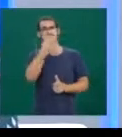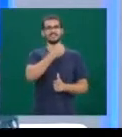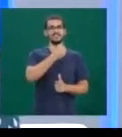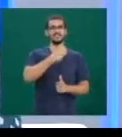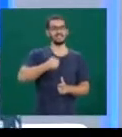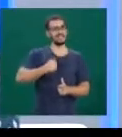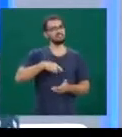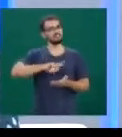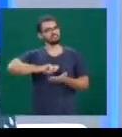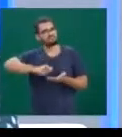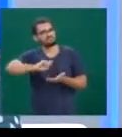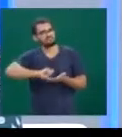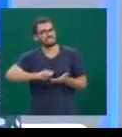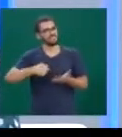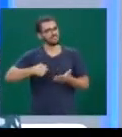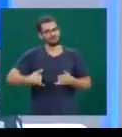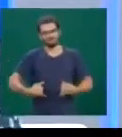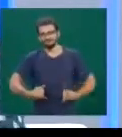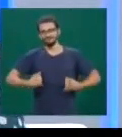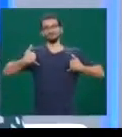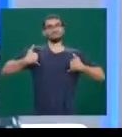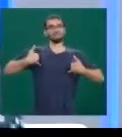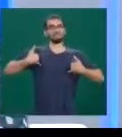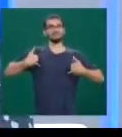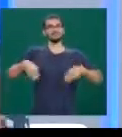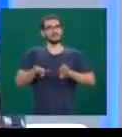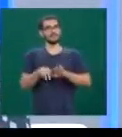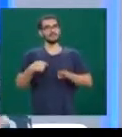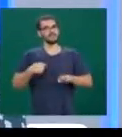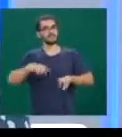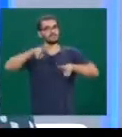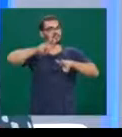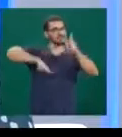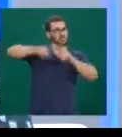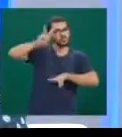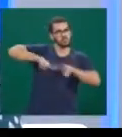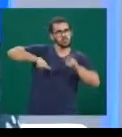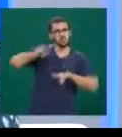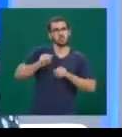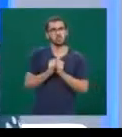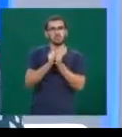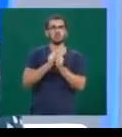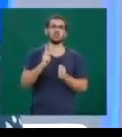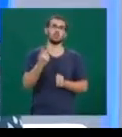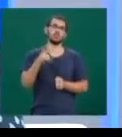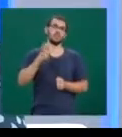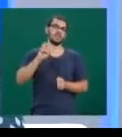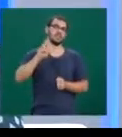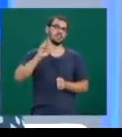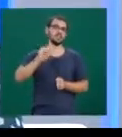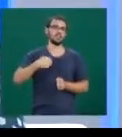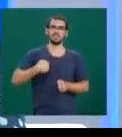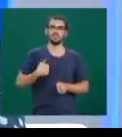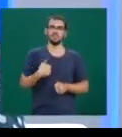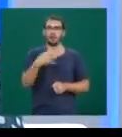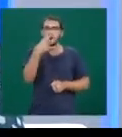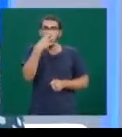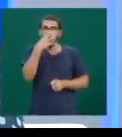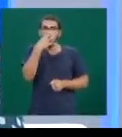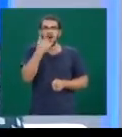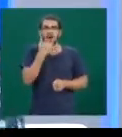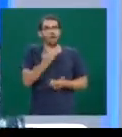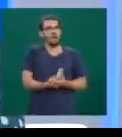uma satisfação imensa. E como curadora do Elicera aqui com o Humberto, nós admiramos bastante o trabalho do Afonso,